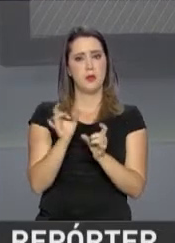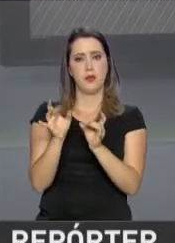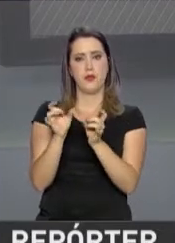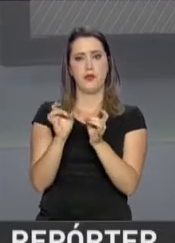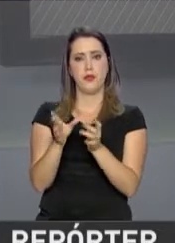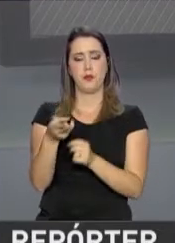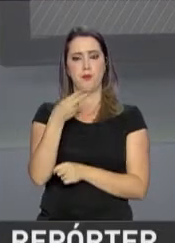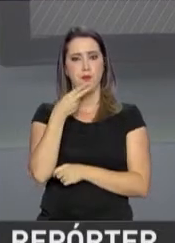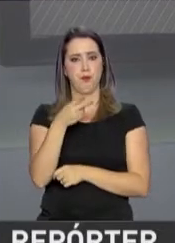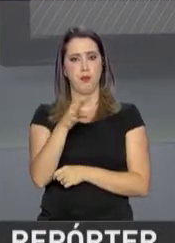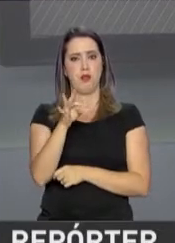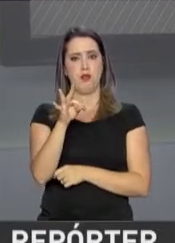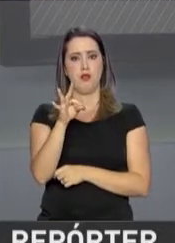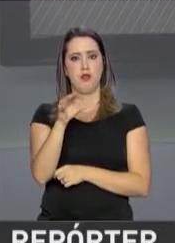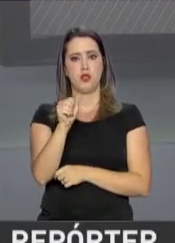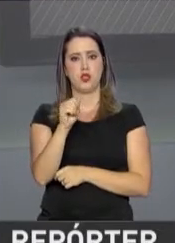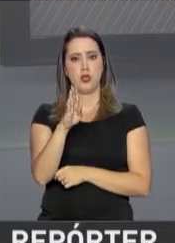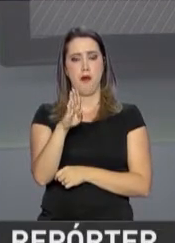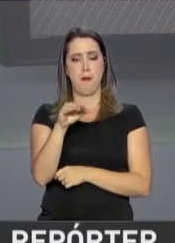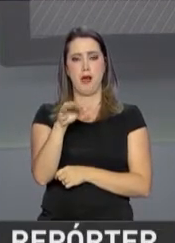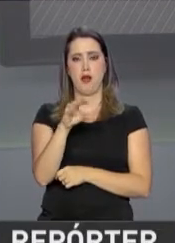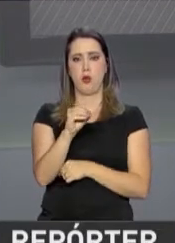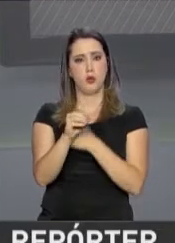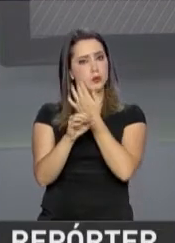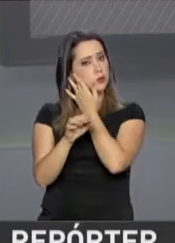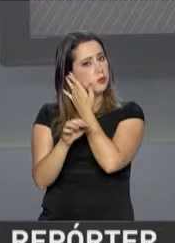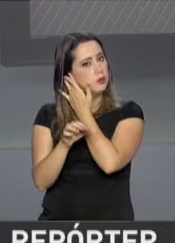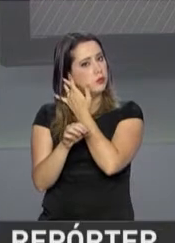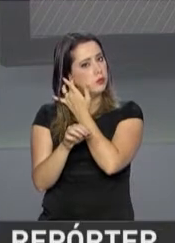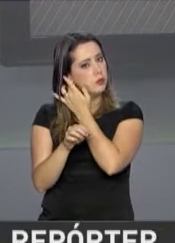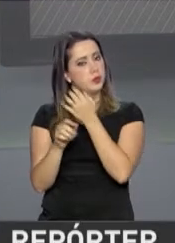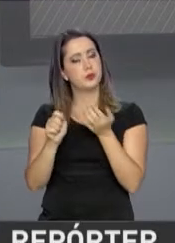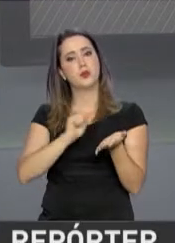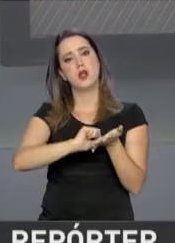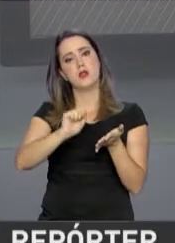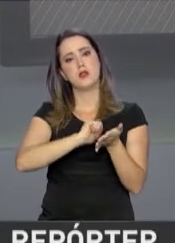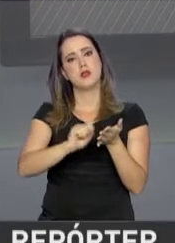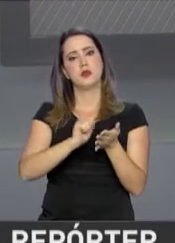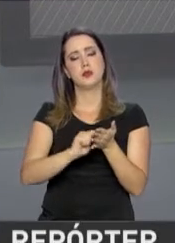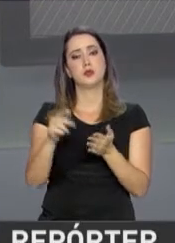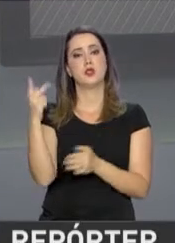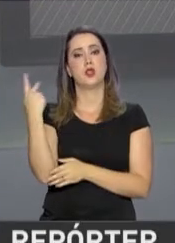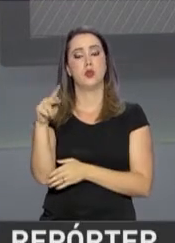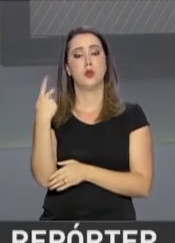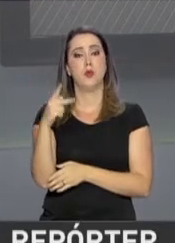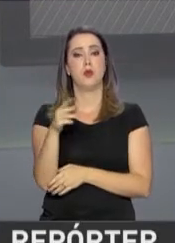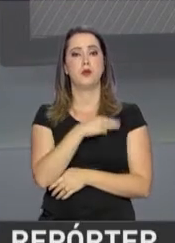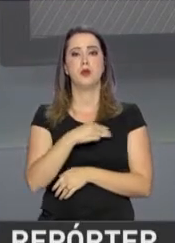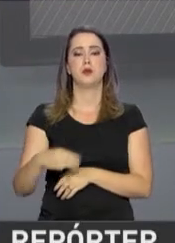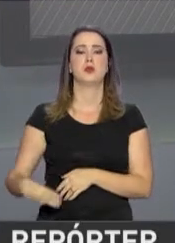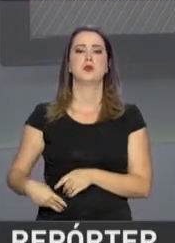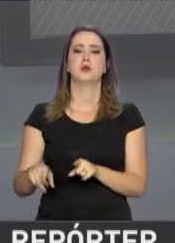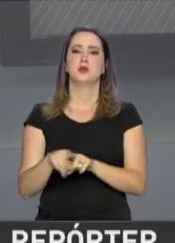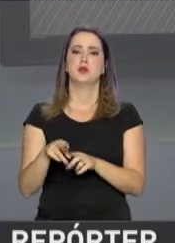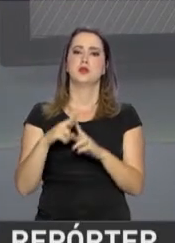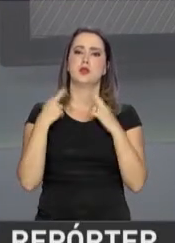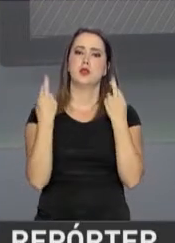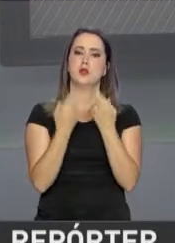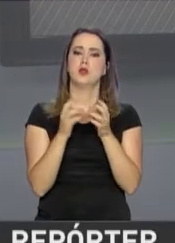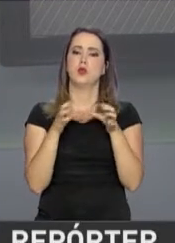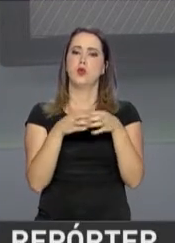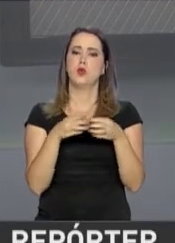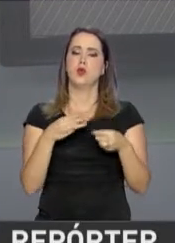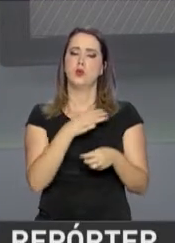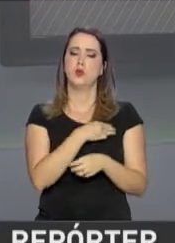ilegal de tabaco o documento foi assinado pelo ministro gilberto occhi em assunção no paraguai durante reunião dos ministros da saúde